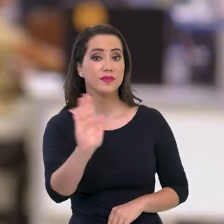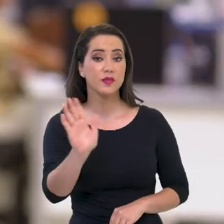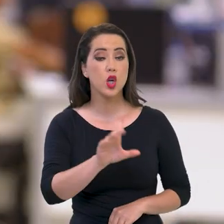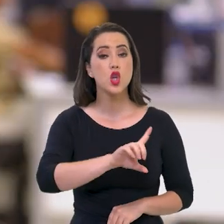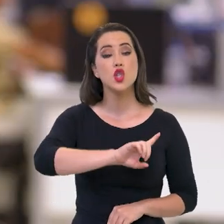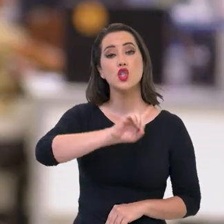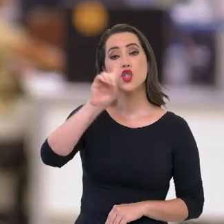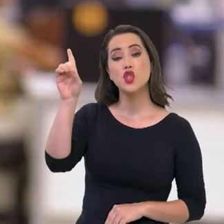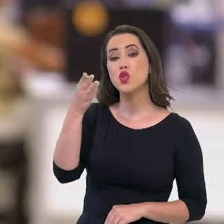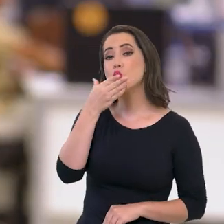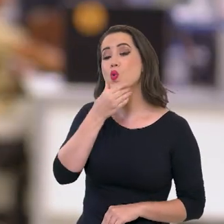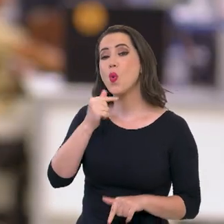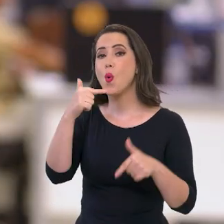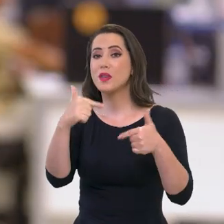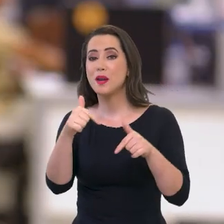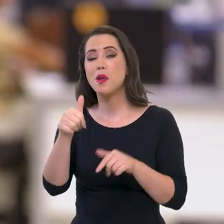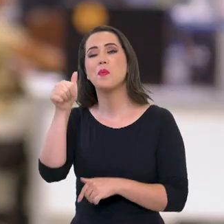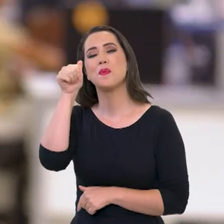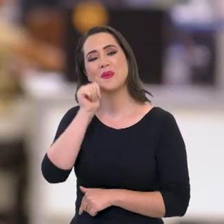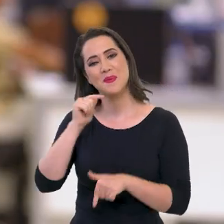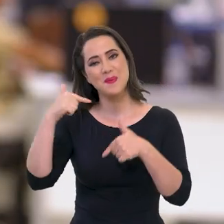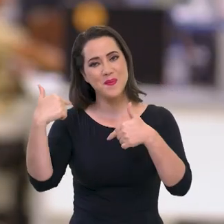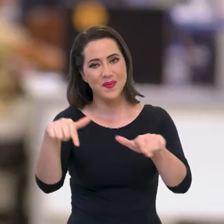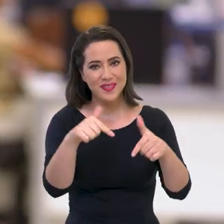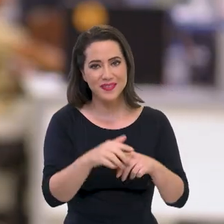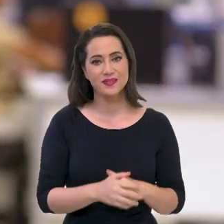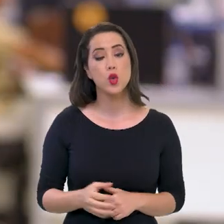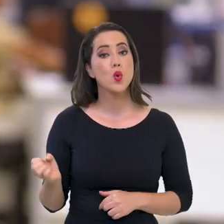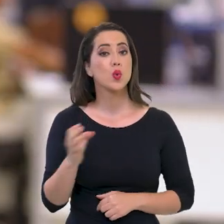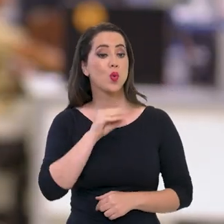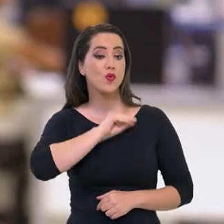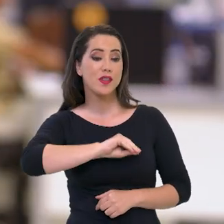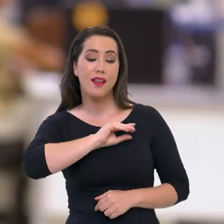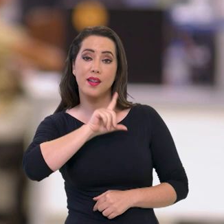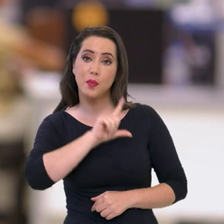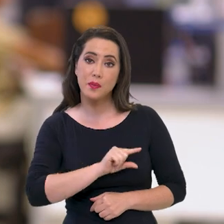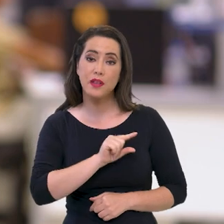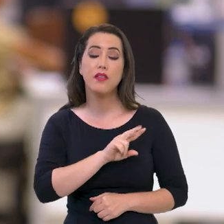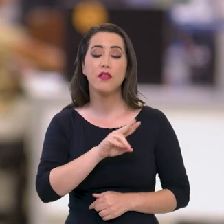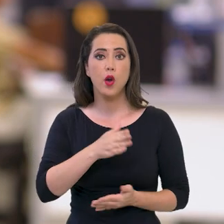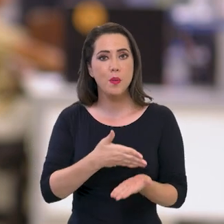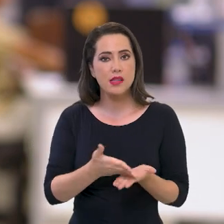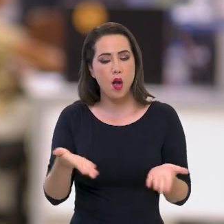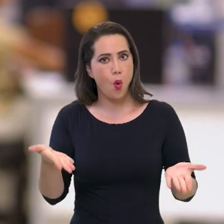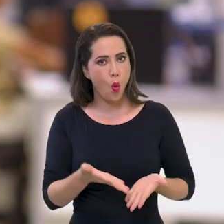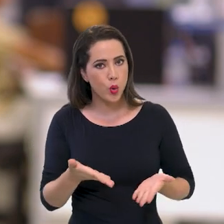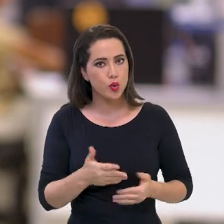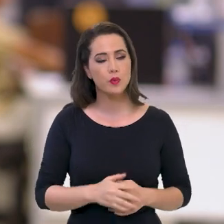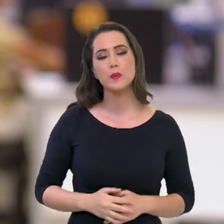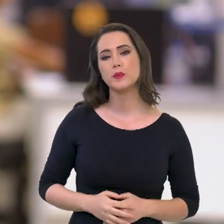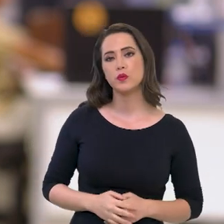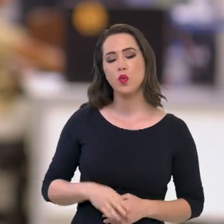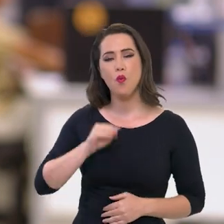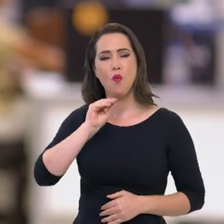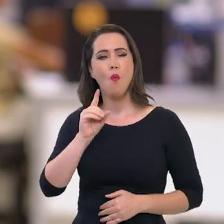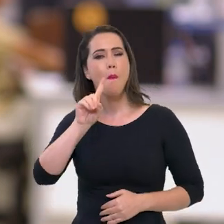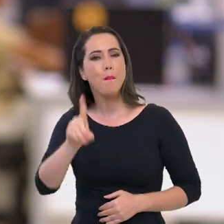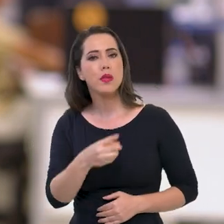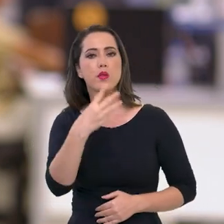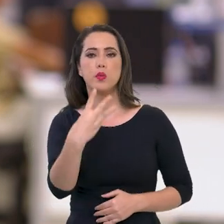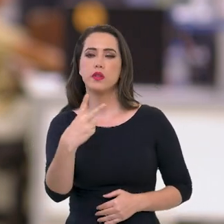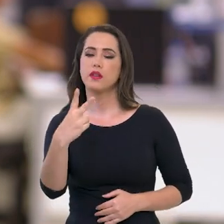Olá! Dia do Trabalhador e da Trabalhadora. O novo salário mínimo passa a valer a partir de hoje. O valor é